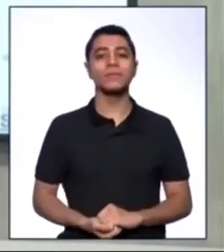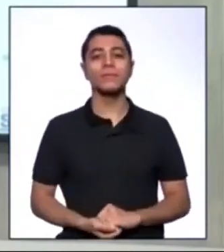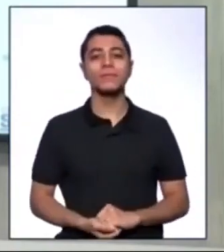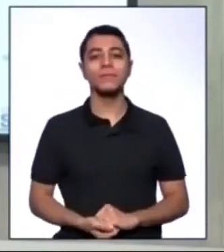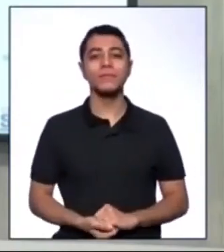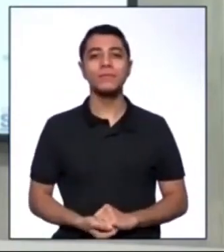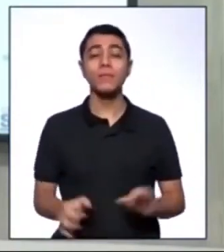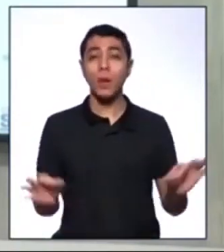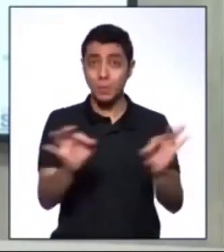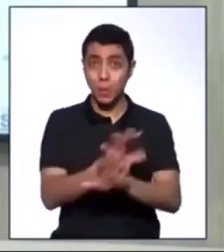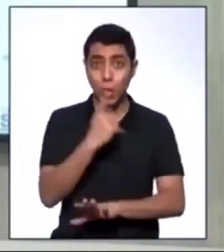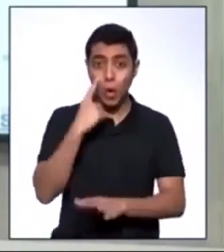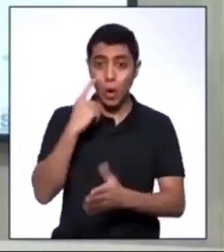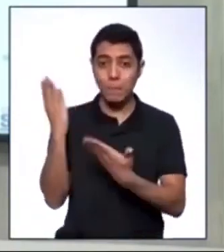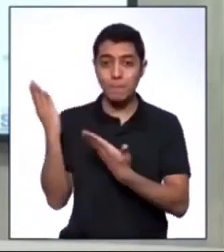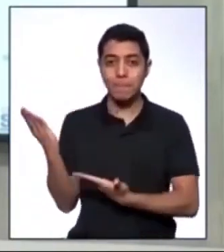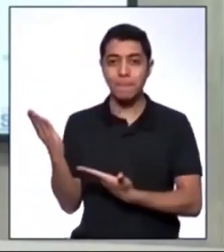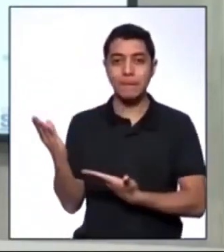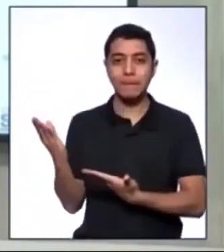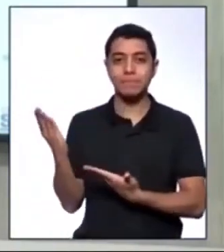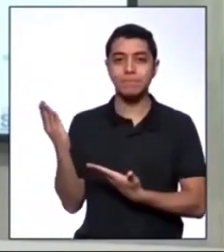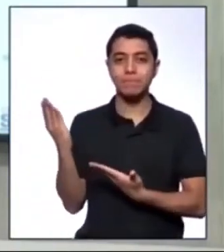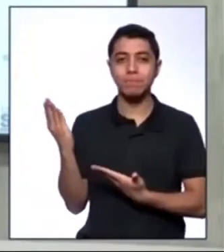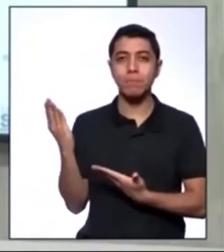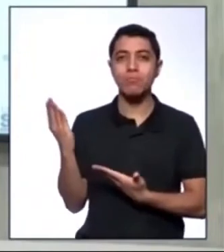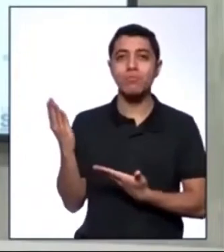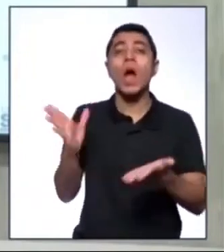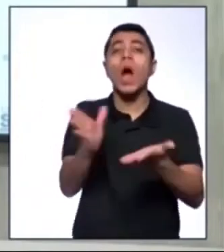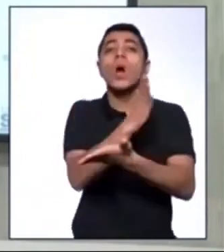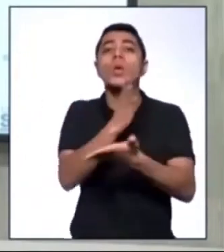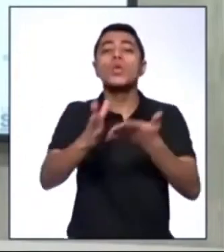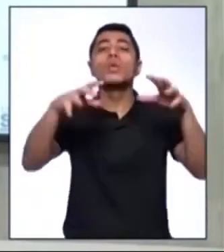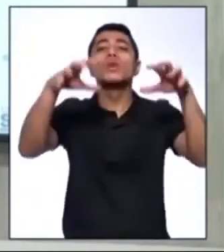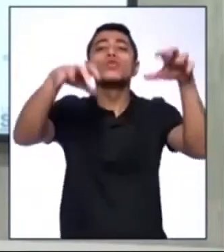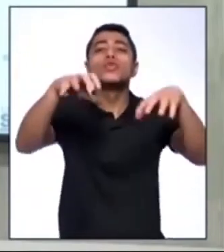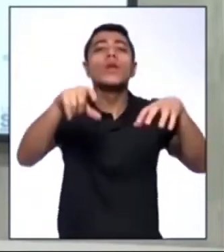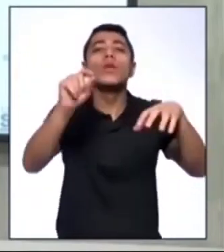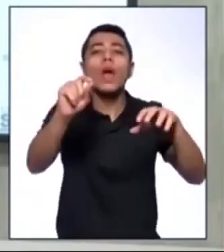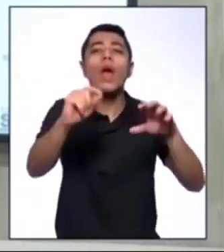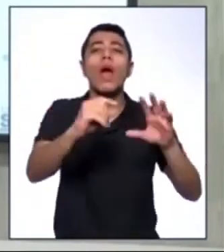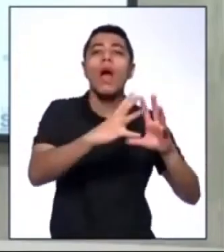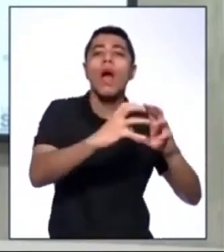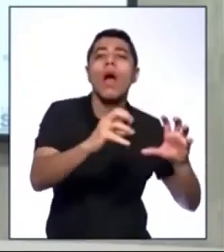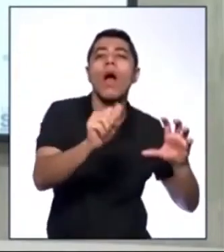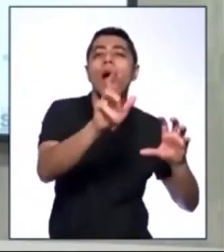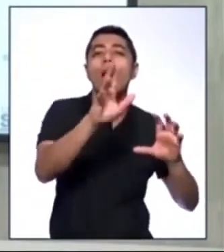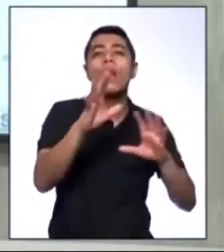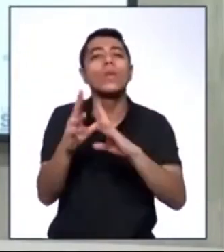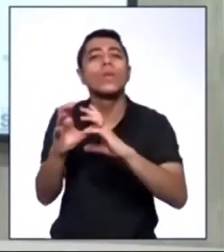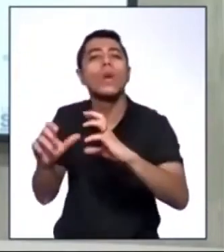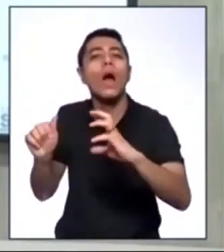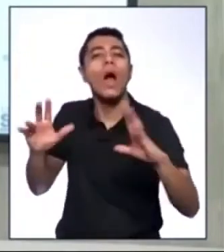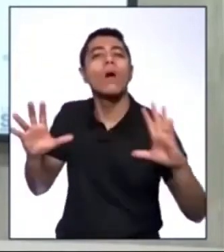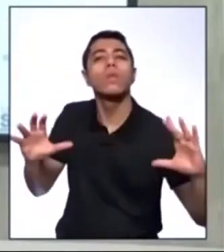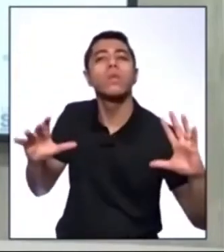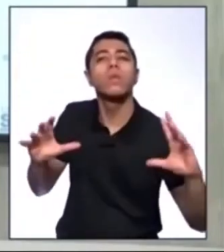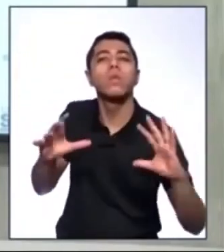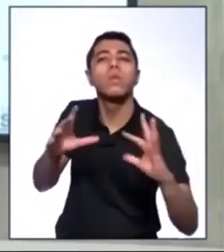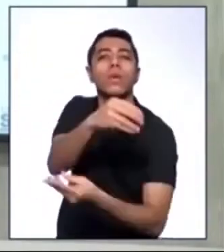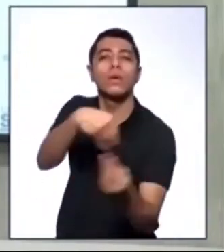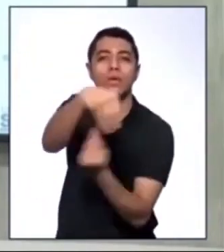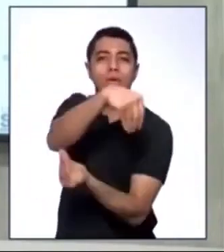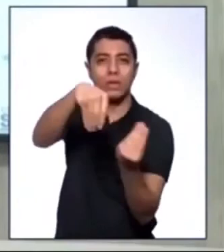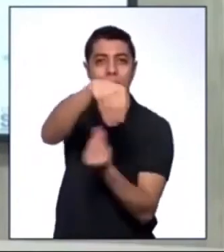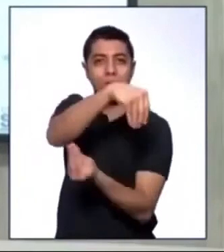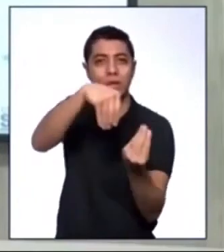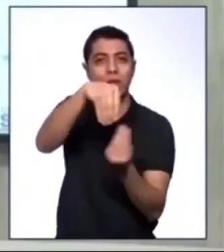Pronto, ó. Nós temos chuvas que se originam por encontro de massas de ar. Isso acontece mais na porção meridional do Brasil, onde há uma interação